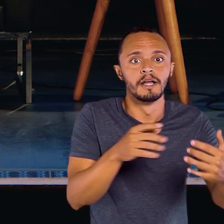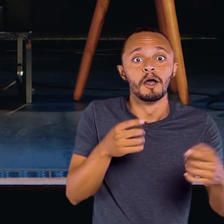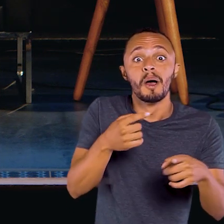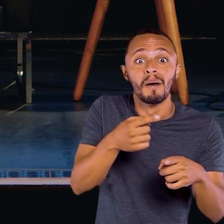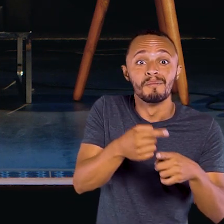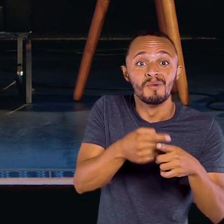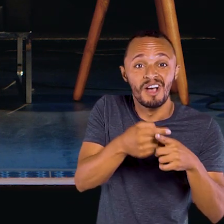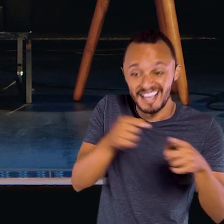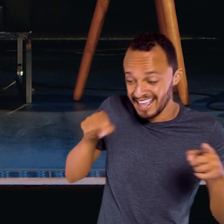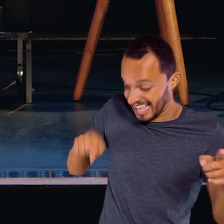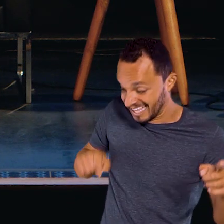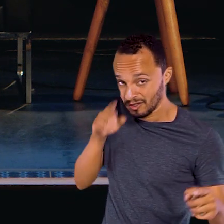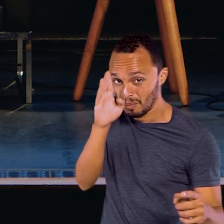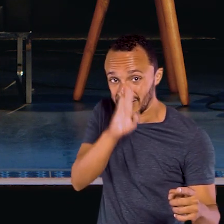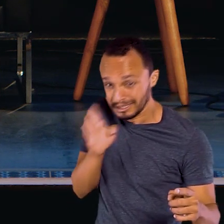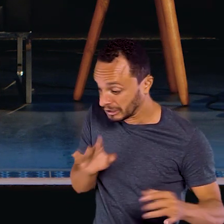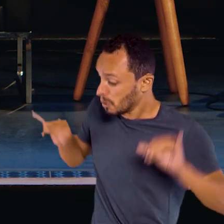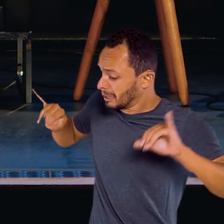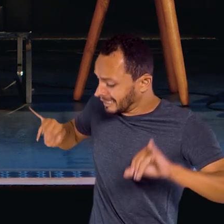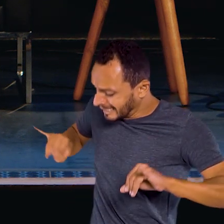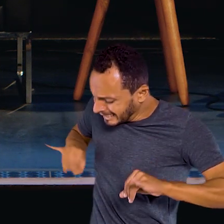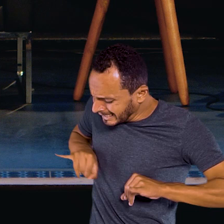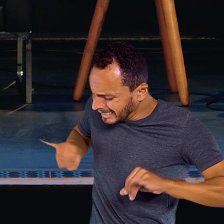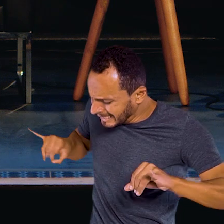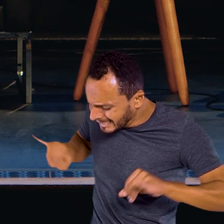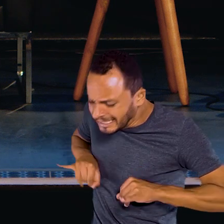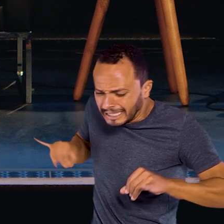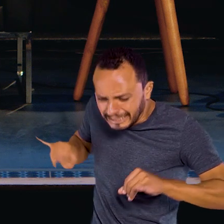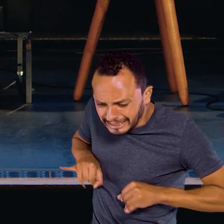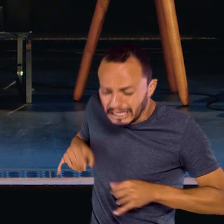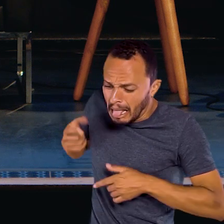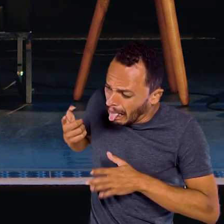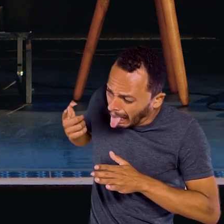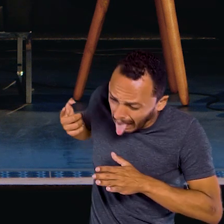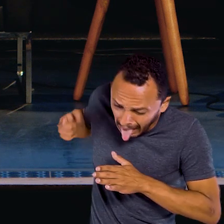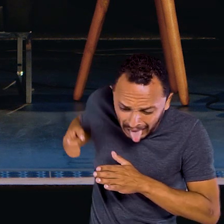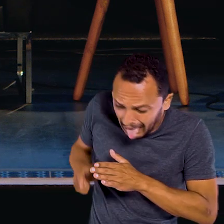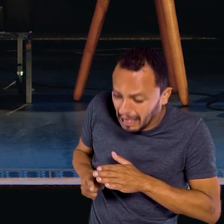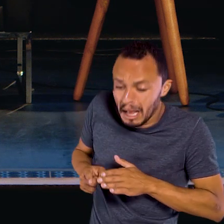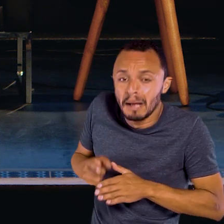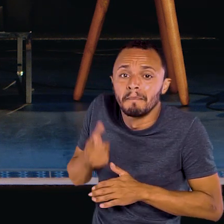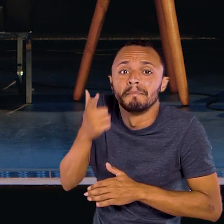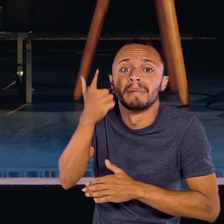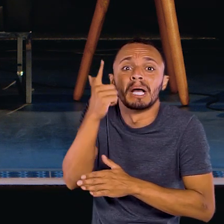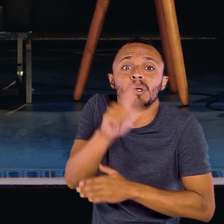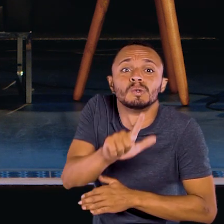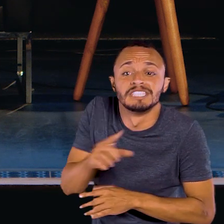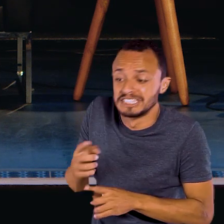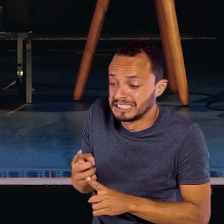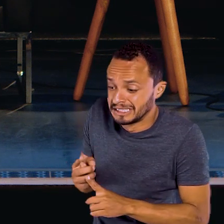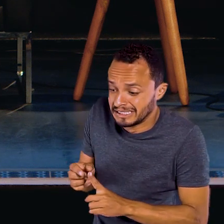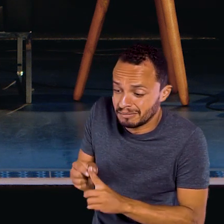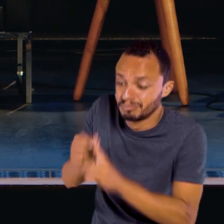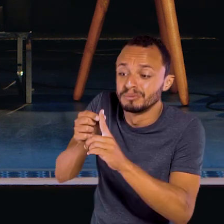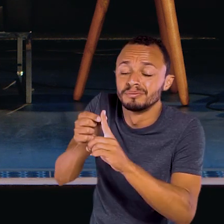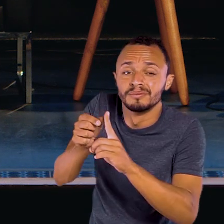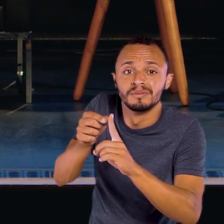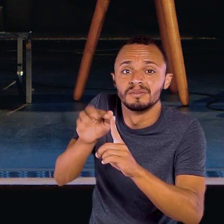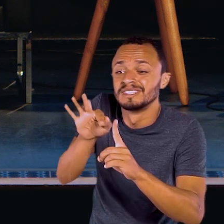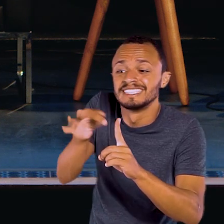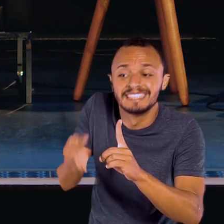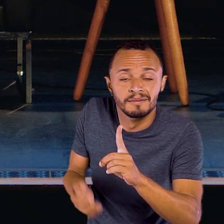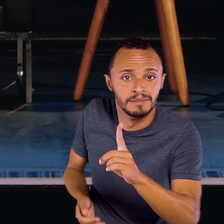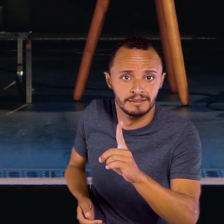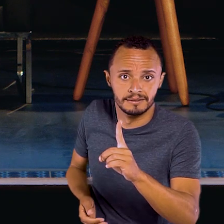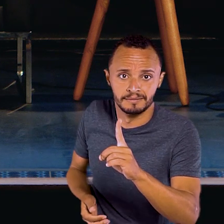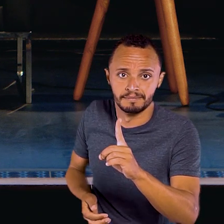andar? Então, esse lugar, né, desse esforço meritocrático é um lugar para te conservar